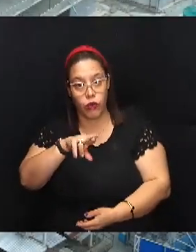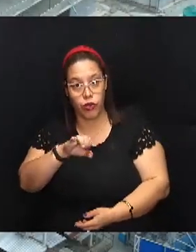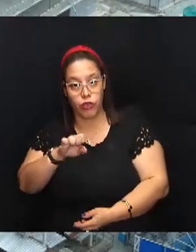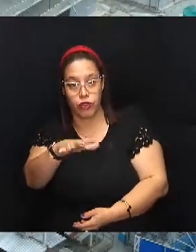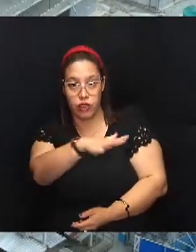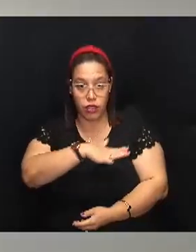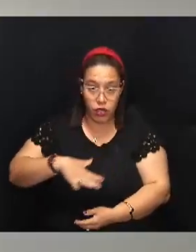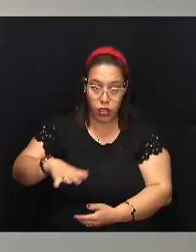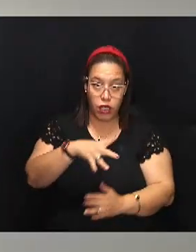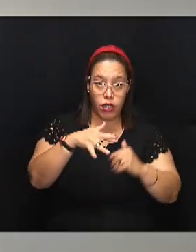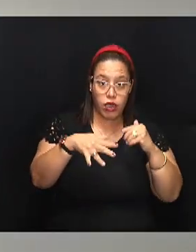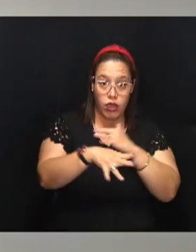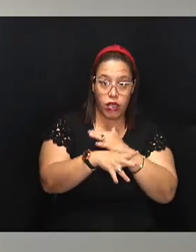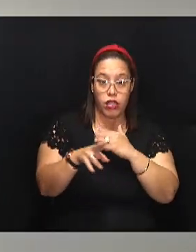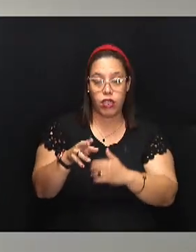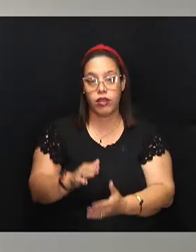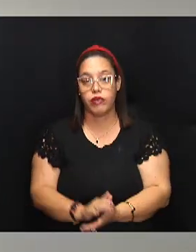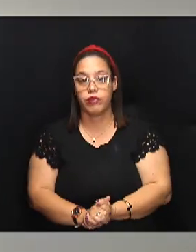áreas urbanas.